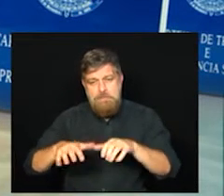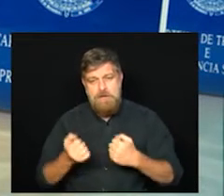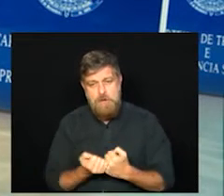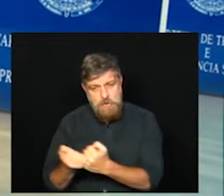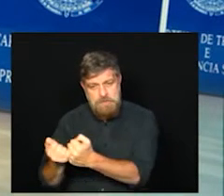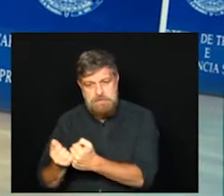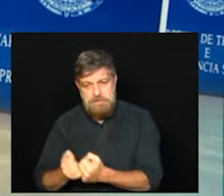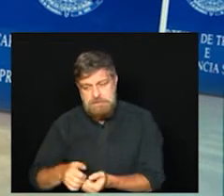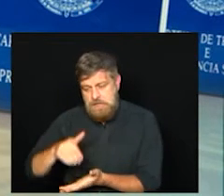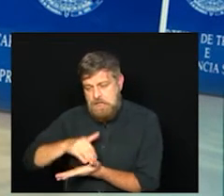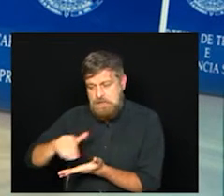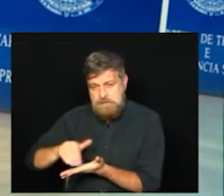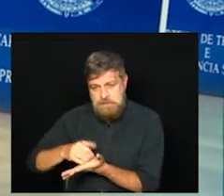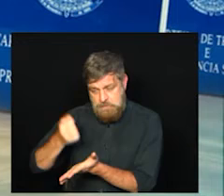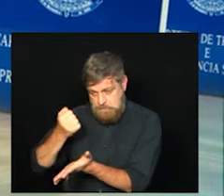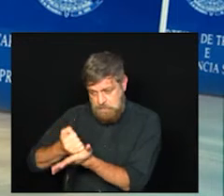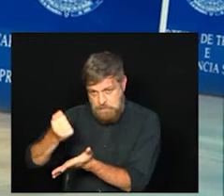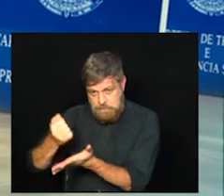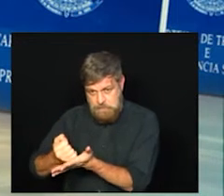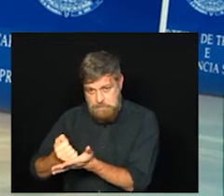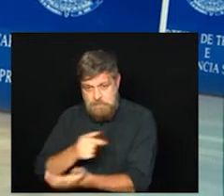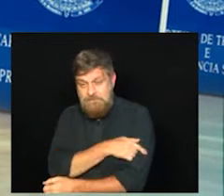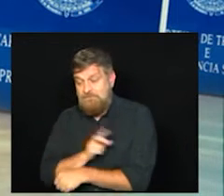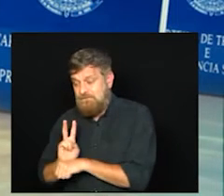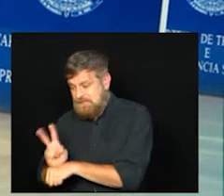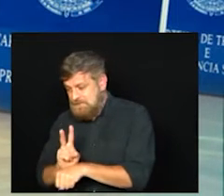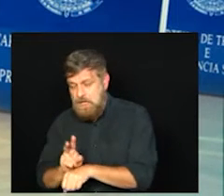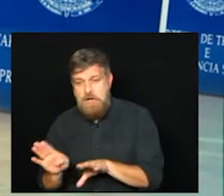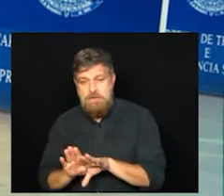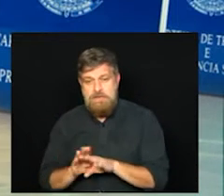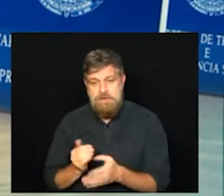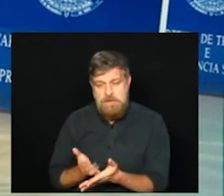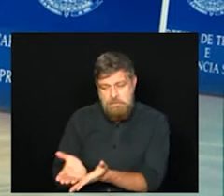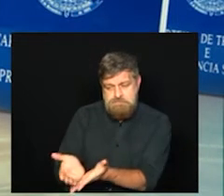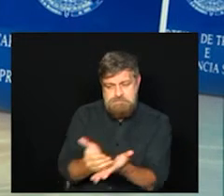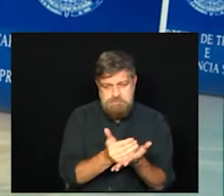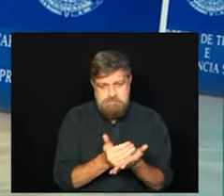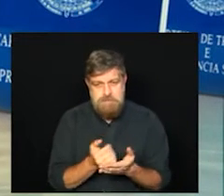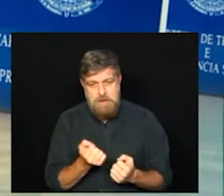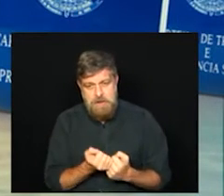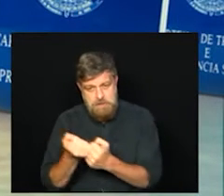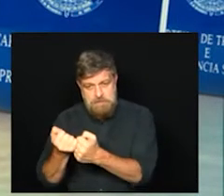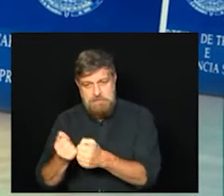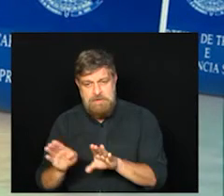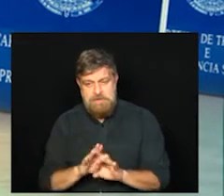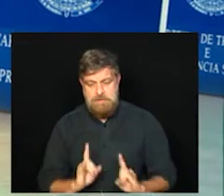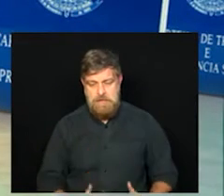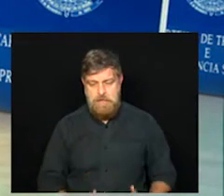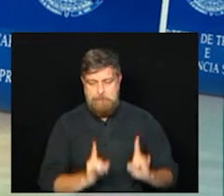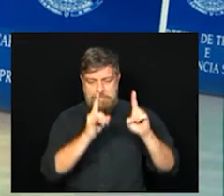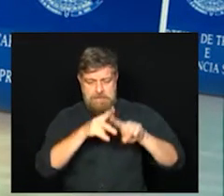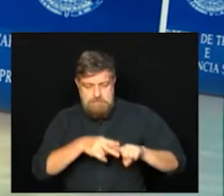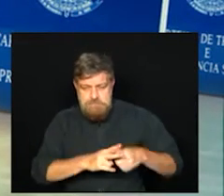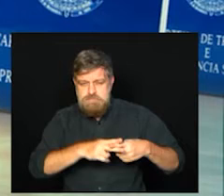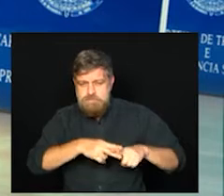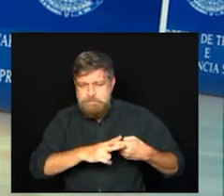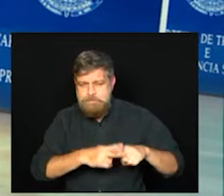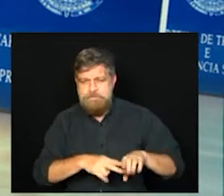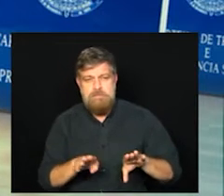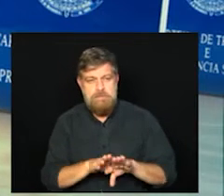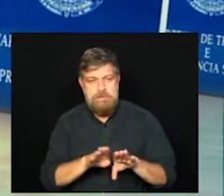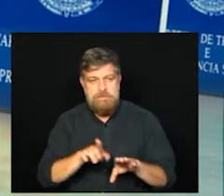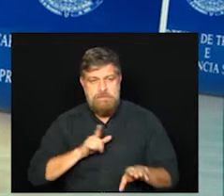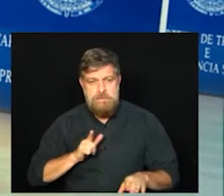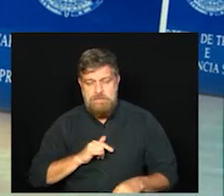de escrituração fiscal, auxiliar de faturamento, auxiliar de manutenção predial, auxiliar técnico